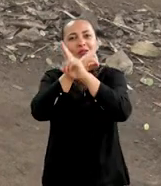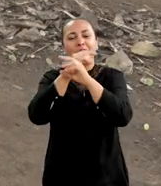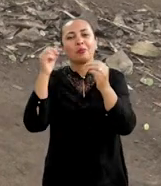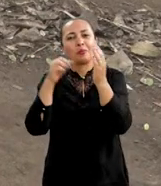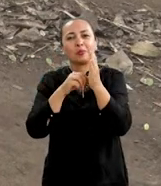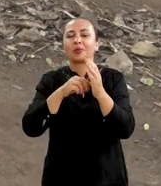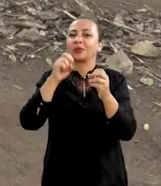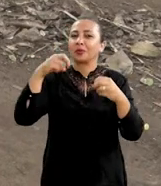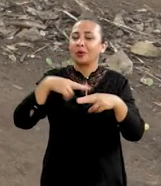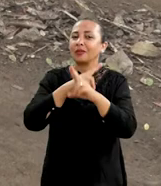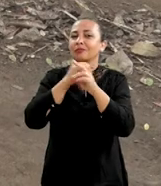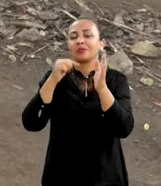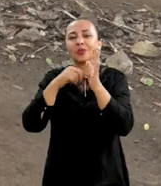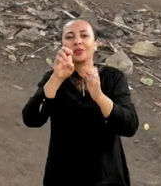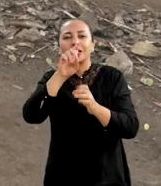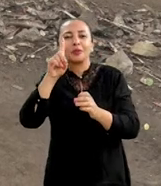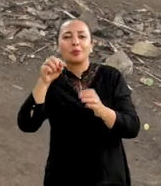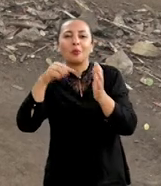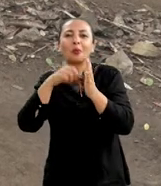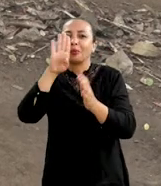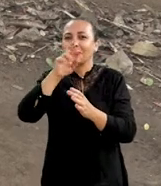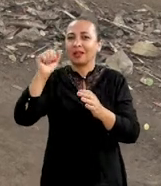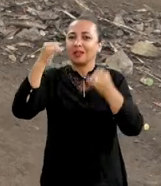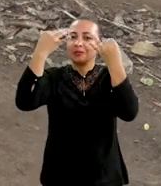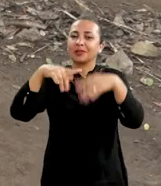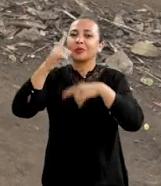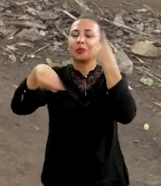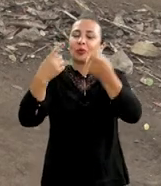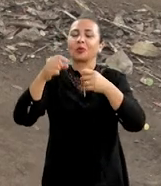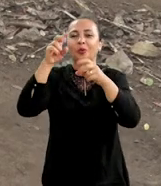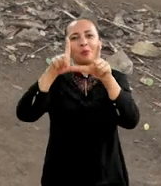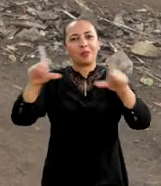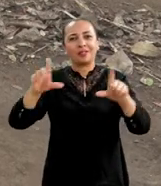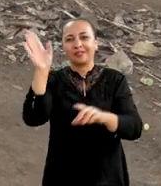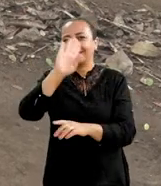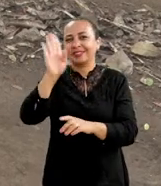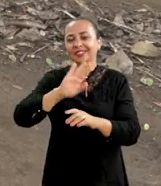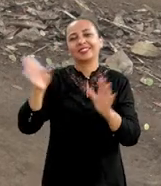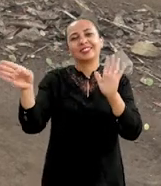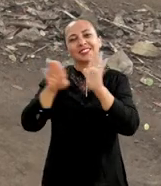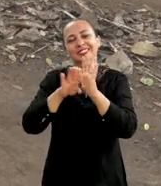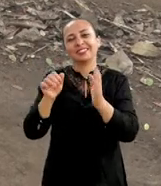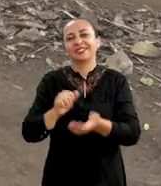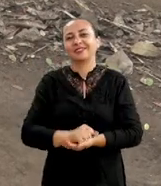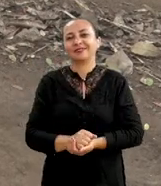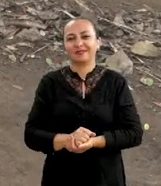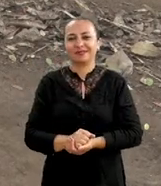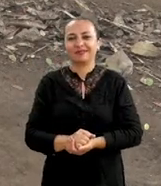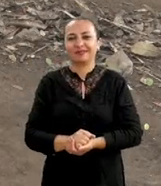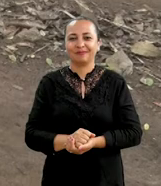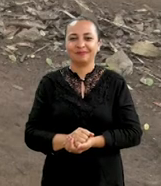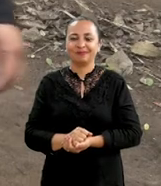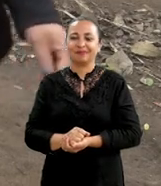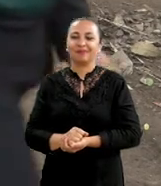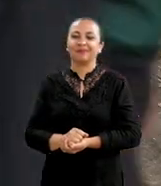univerciência.edu.br, que a gente explica por aqui, num outro programa. Tchau, tchau e até lá!